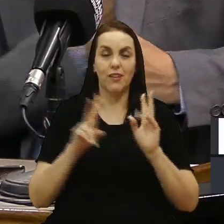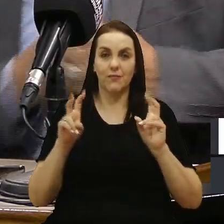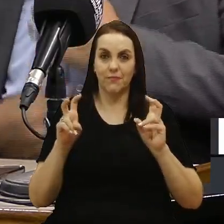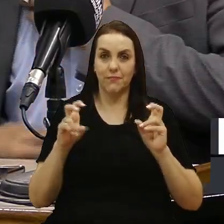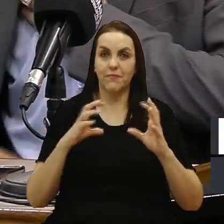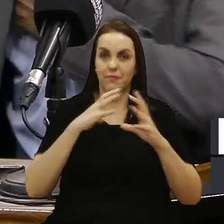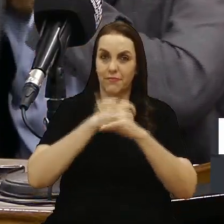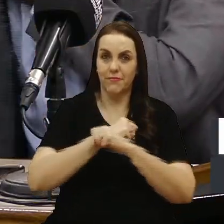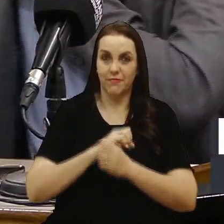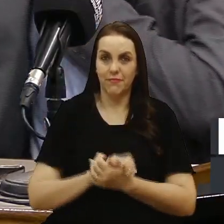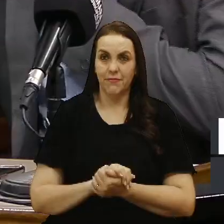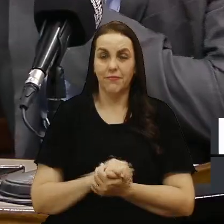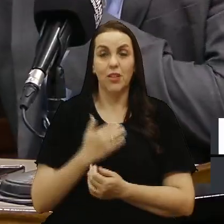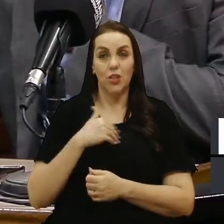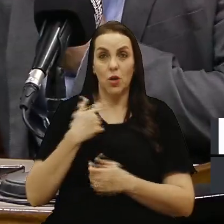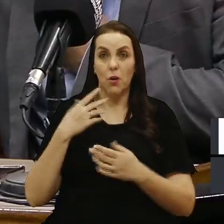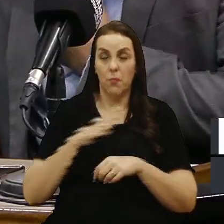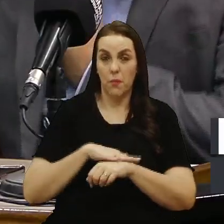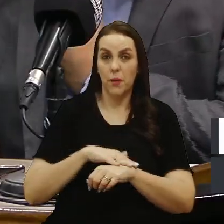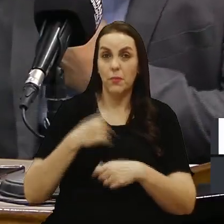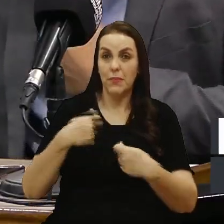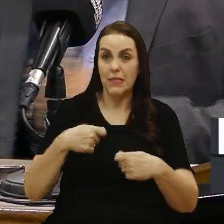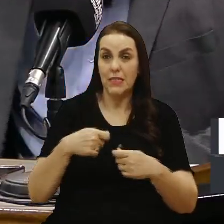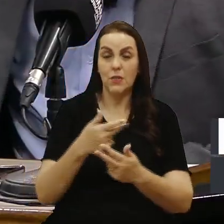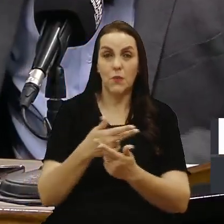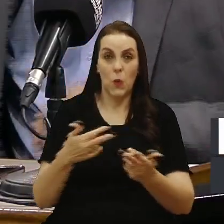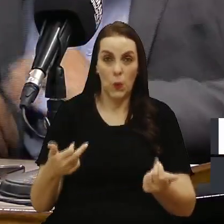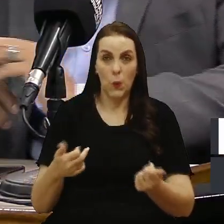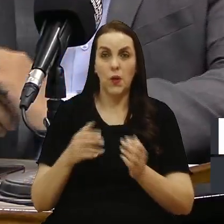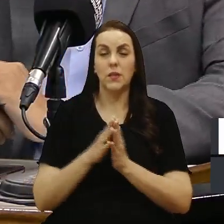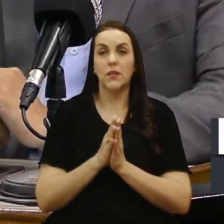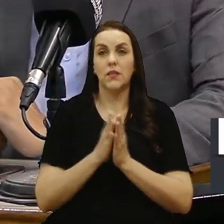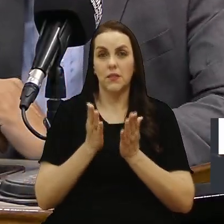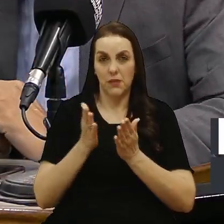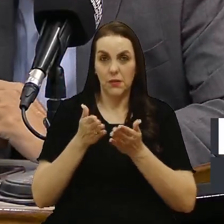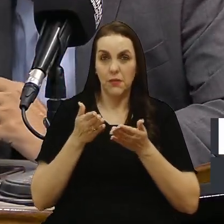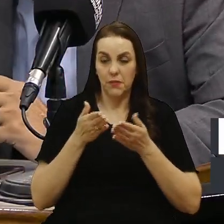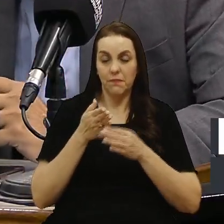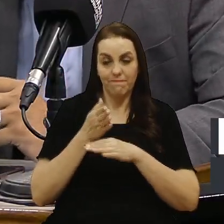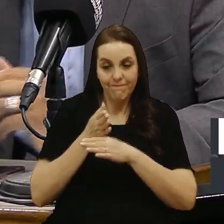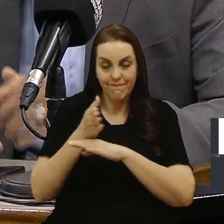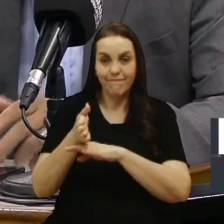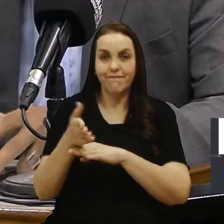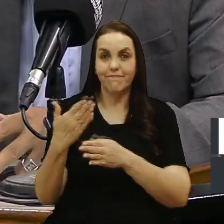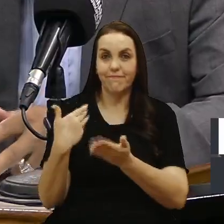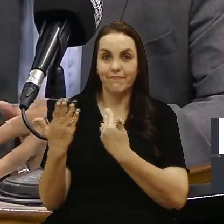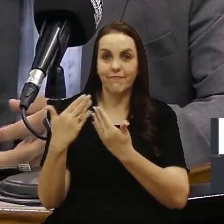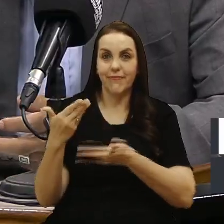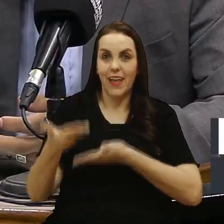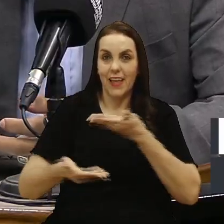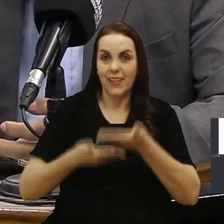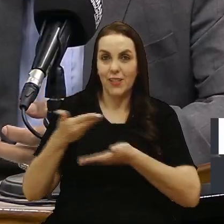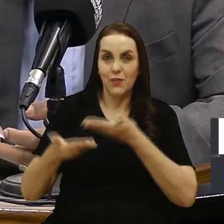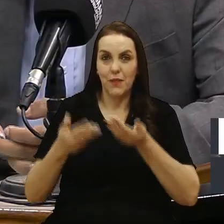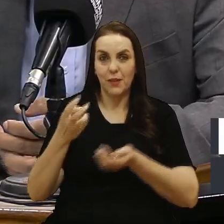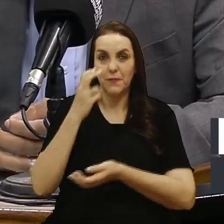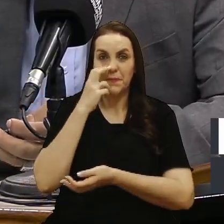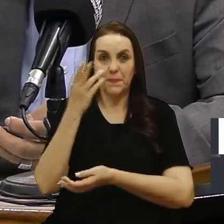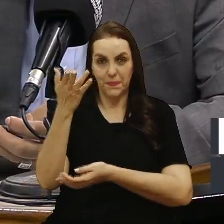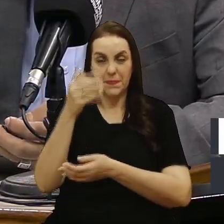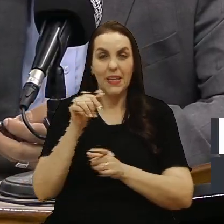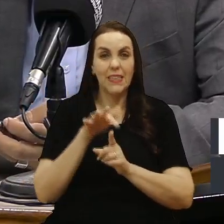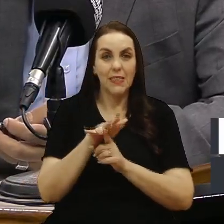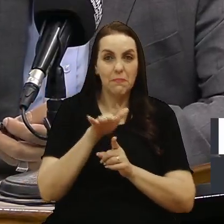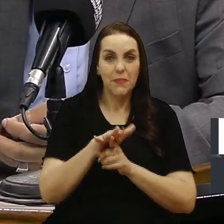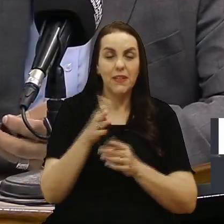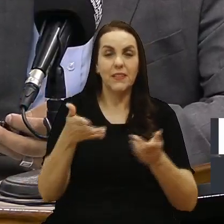animal, que quando eu preciso de alguma coisa, me dirijo a Vossa Senhoria e que sempre nos atende muito bem também com as demandas